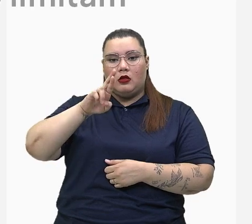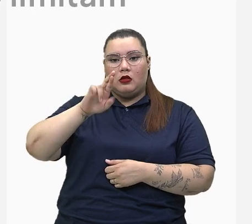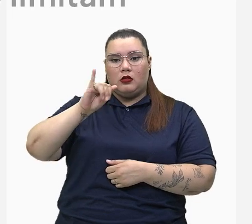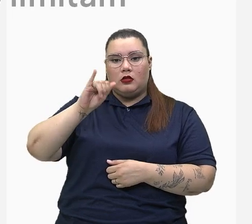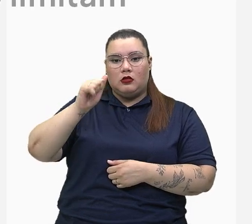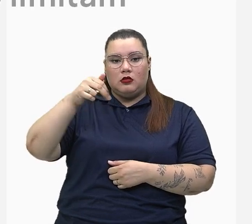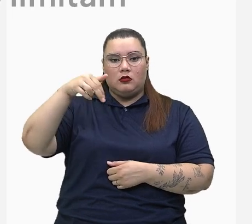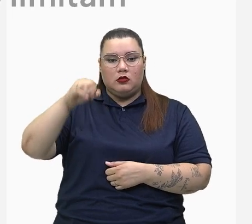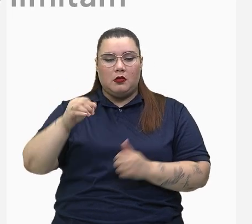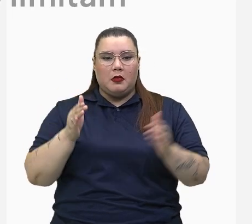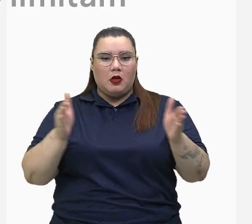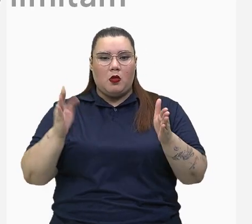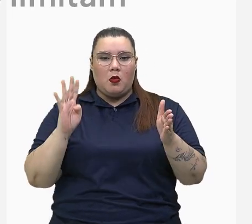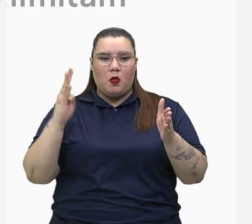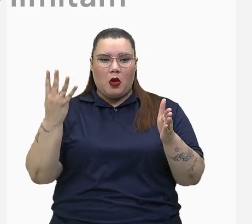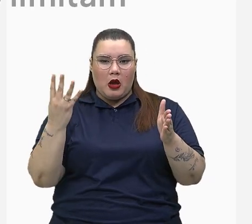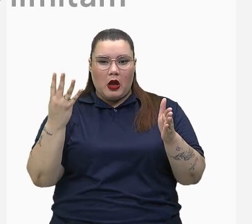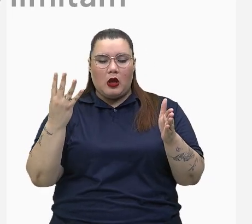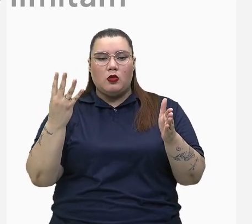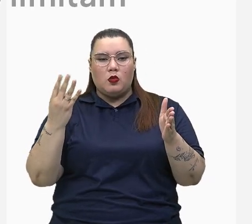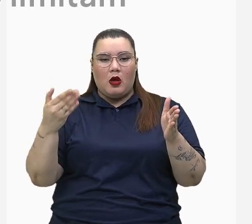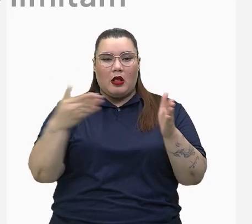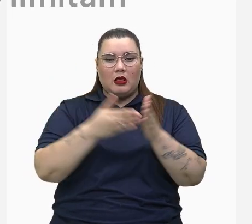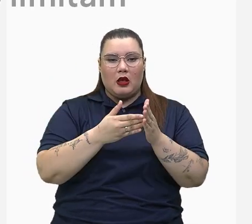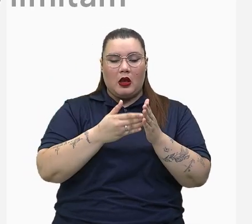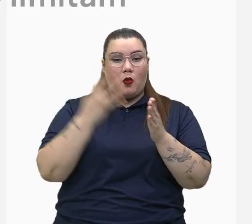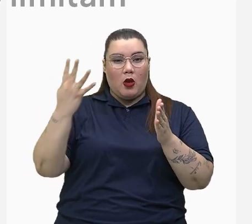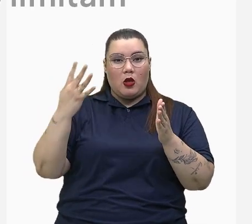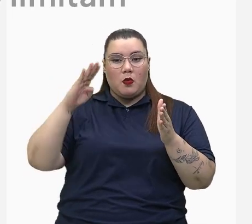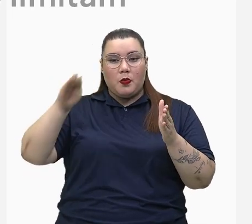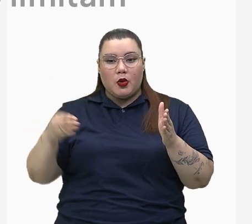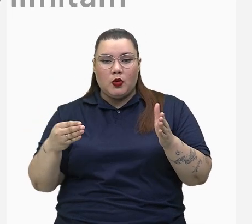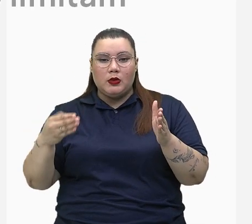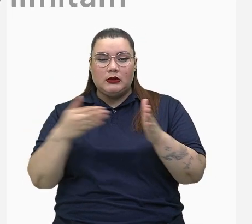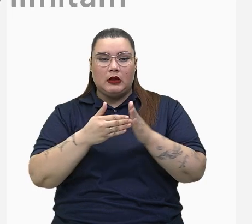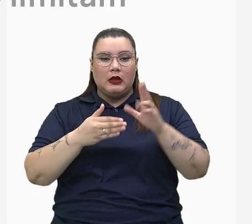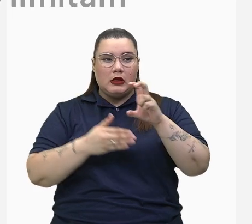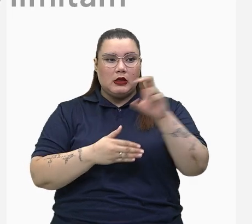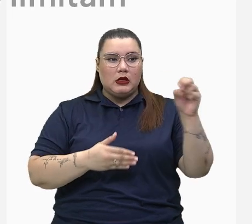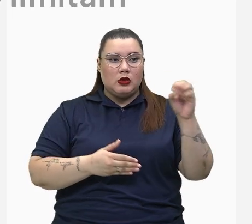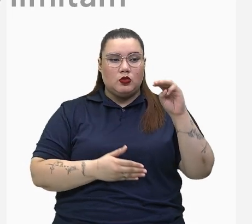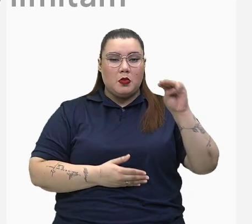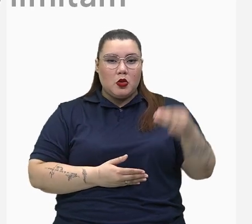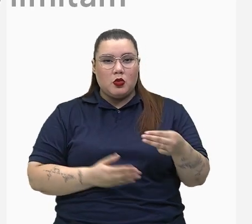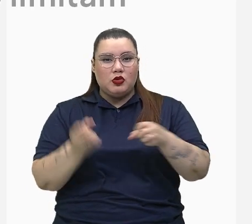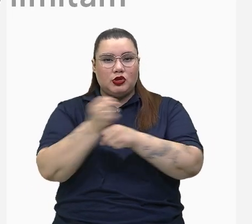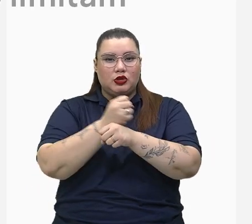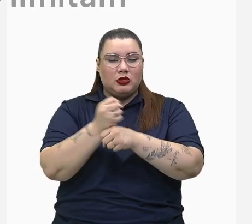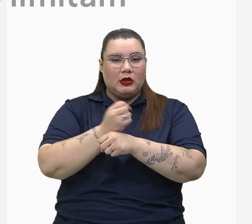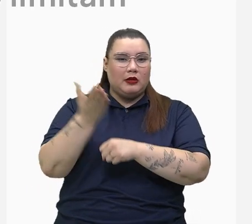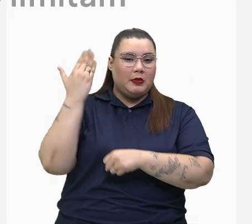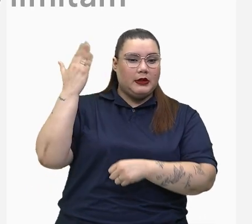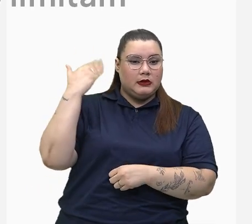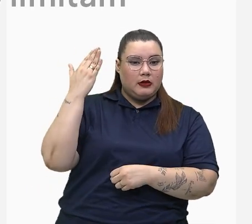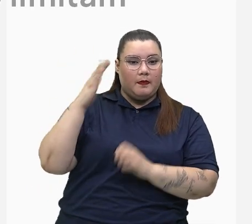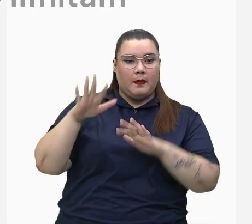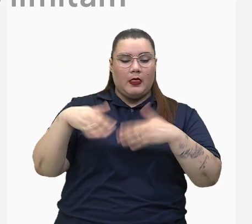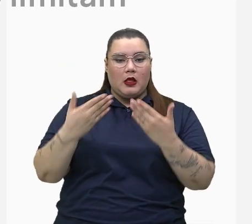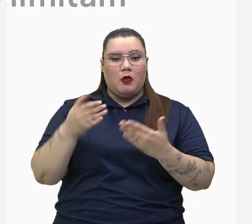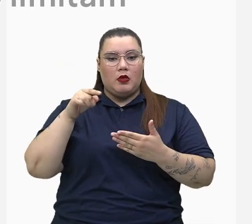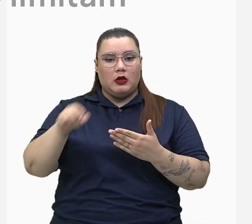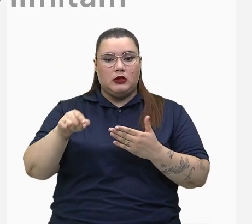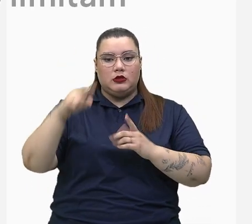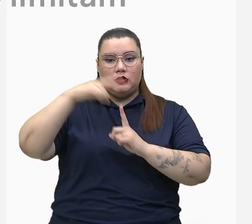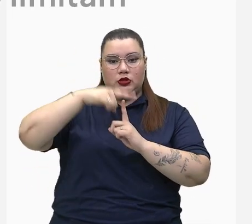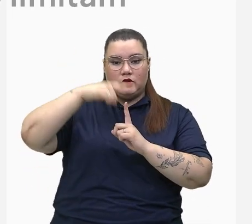pré-cambriano, entre 4 bilhões a 500 milhões de anos atrás. Então, o escudo das Guianas